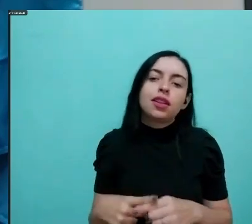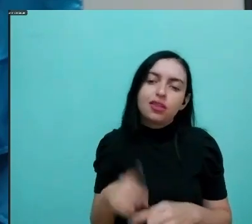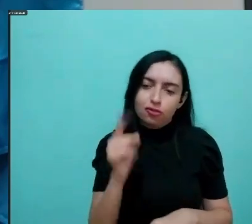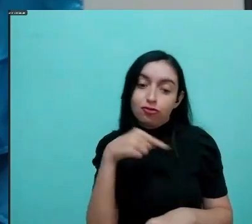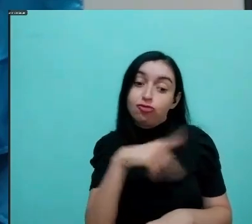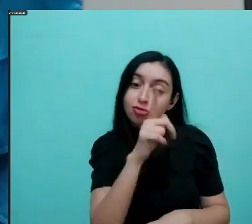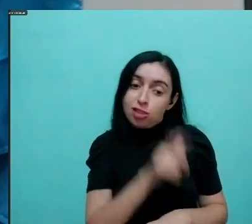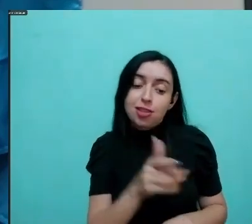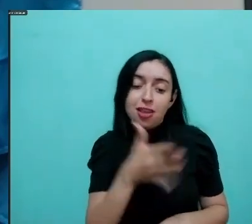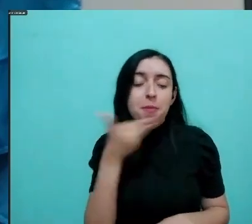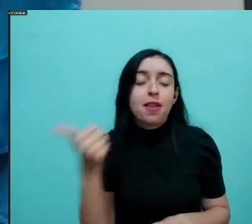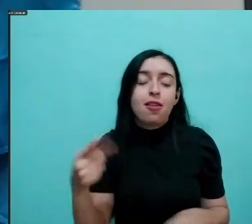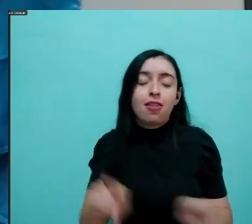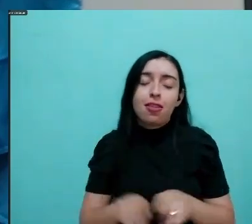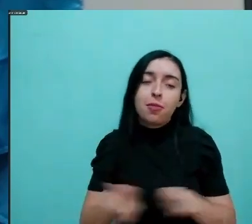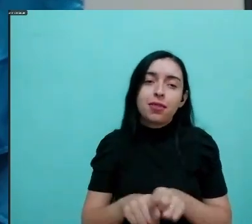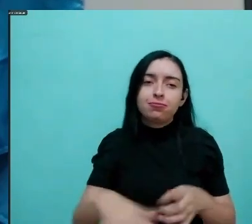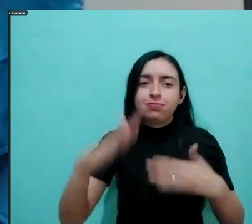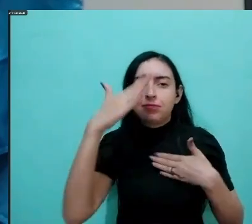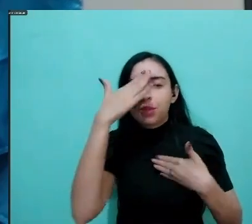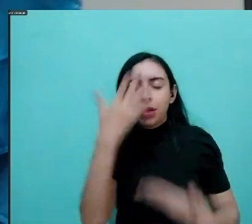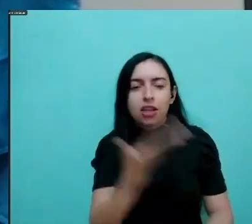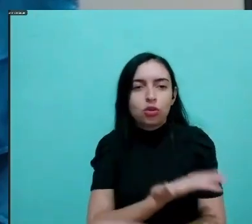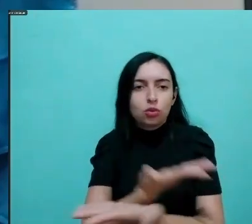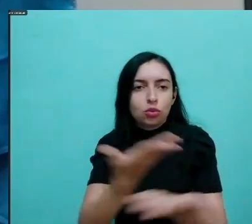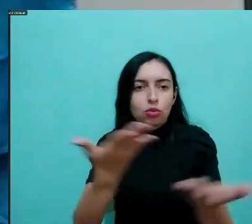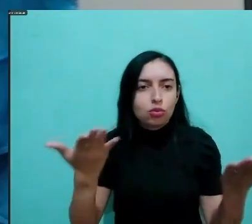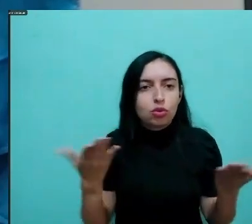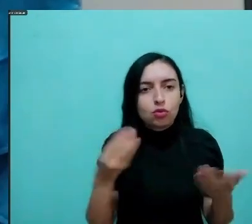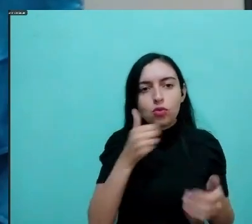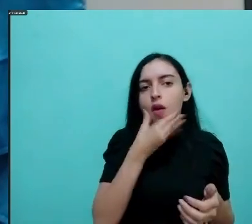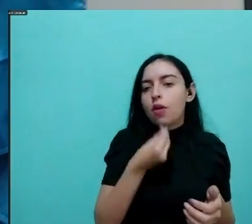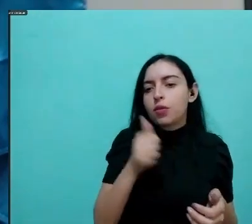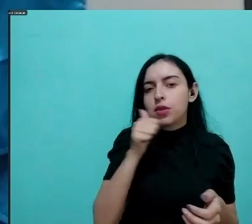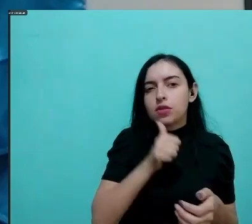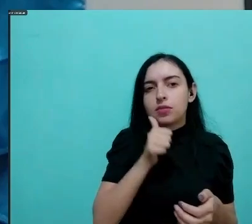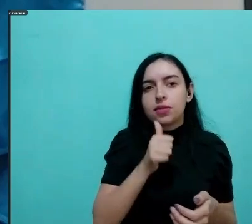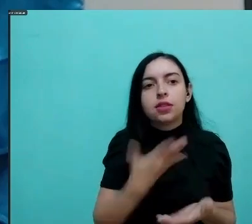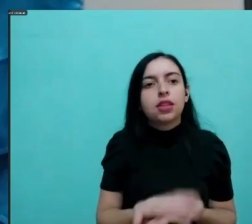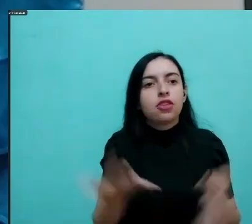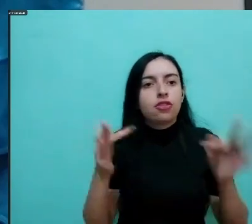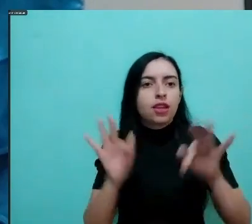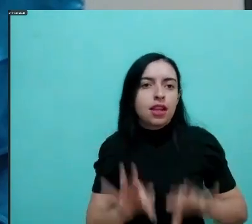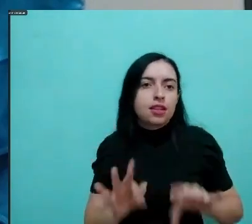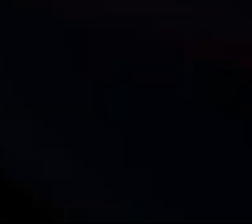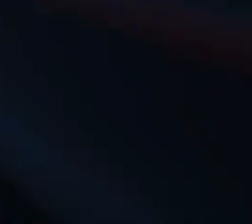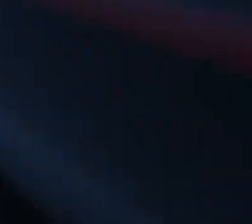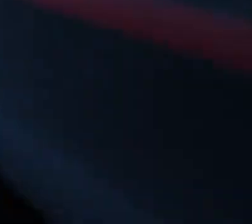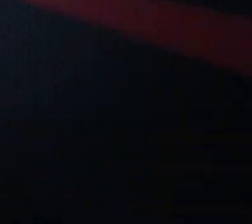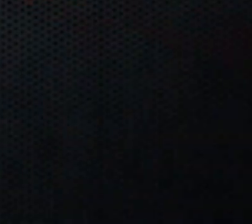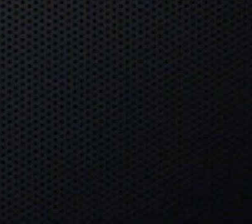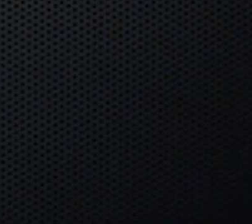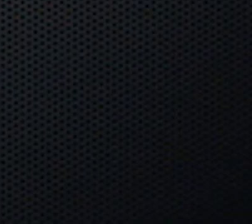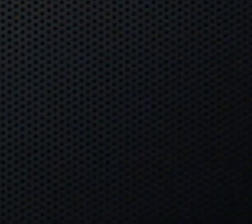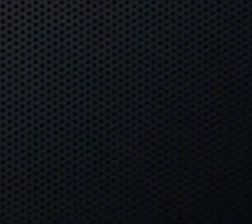né? Então, muito obrigada a todos e todas que nos prestigiaram e eu declaro encerrado o evento. Obrigado.